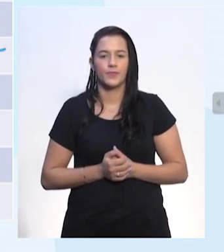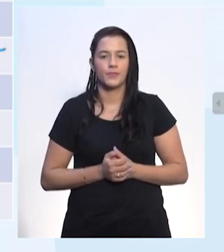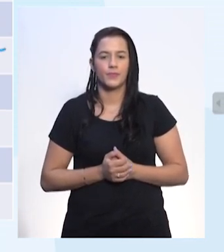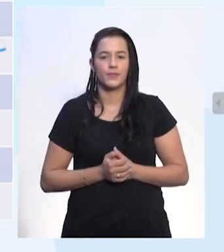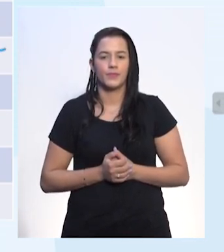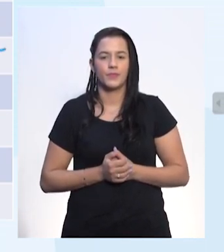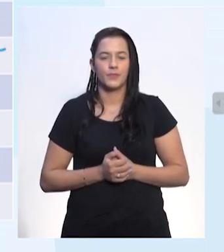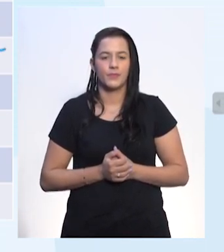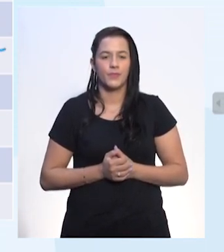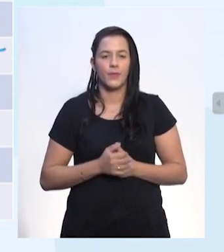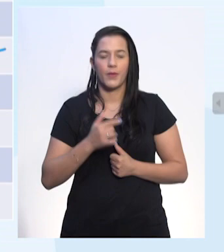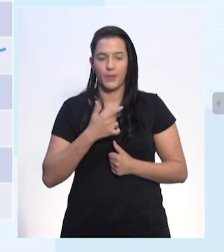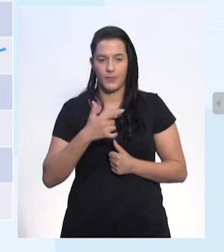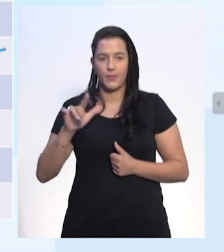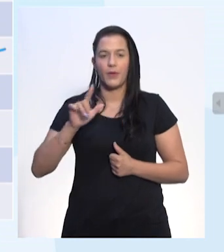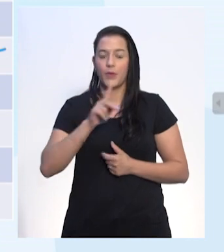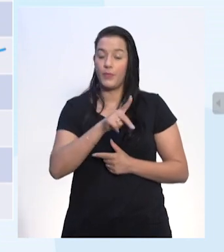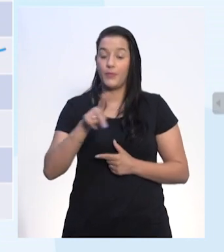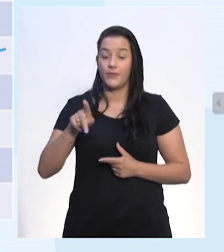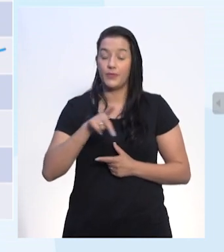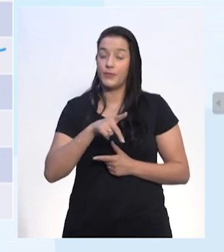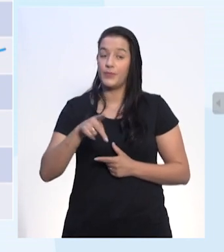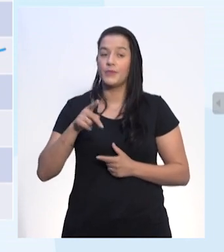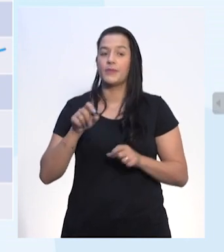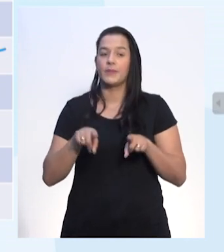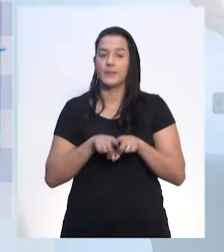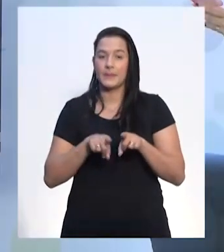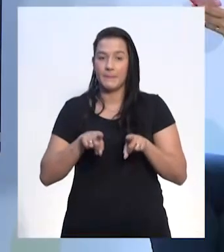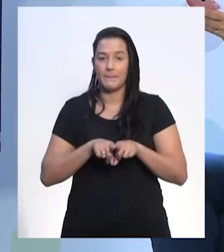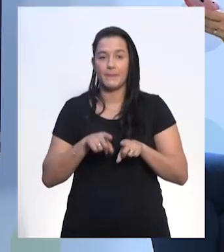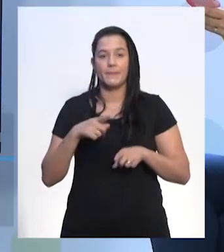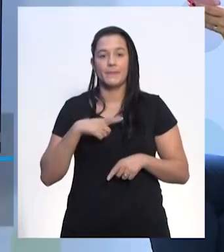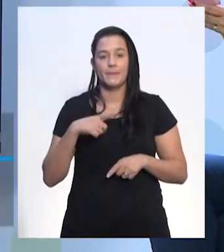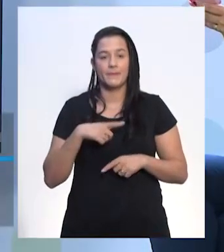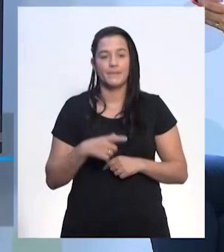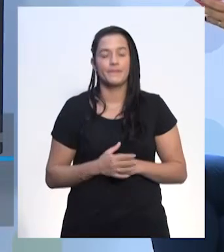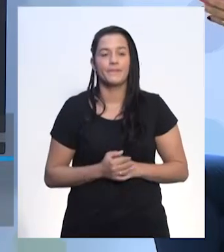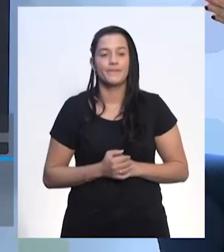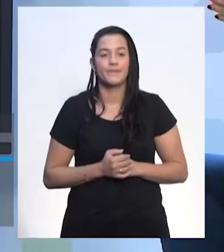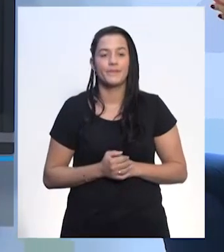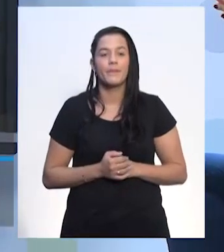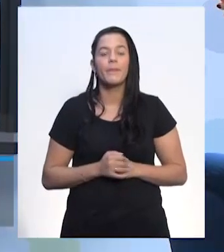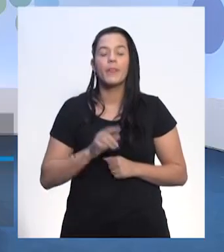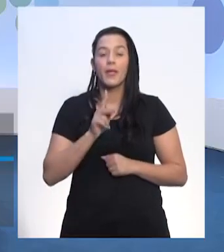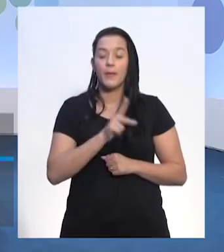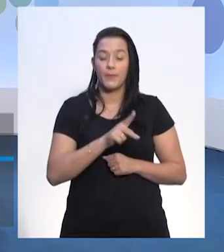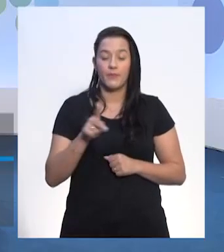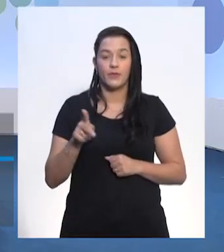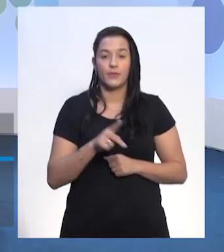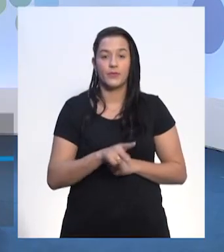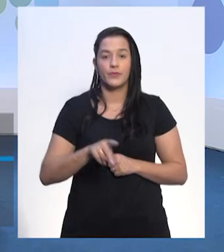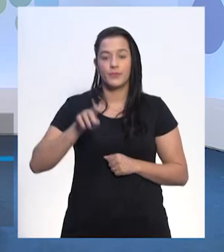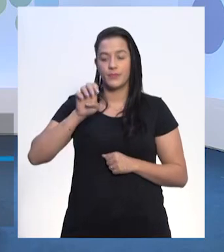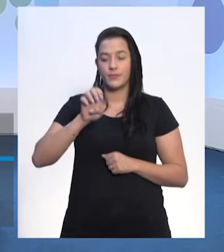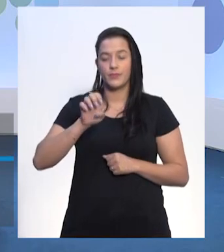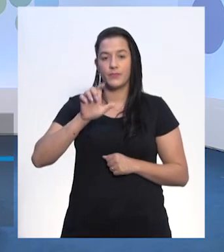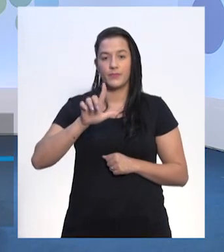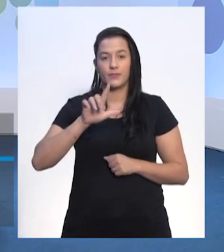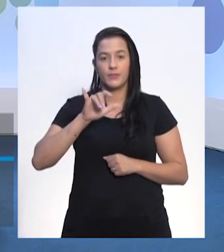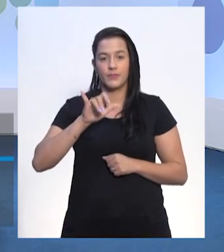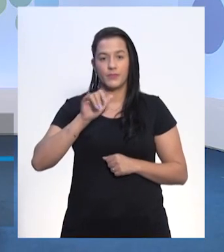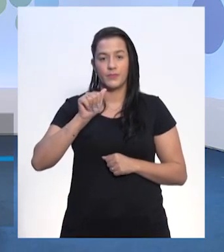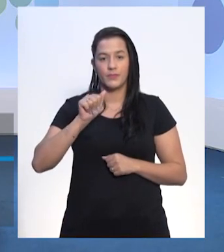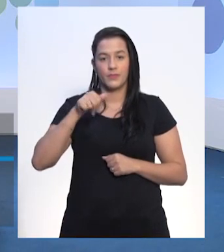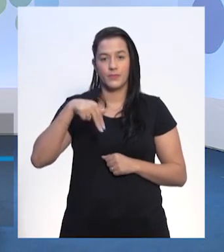Vamos de pro? Vamos de professor, porque professor também pratica. Claro. A professora Eliana. Acho que é a